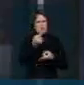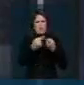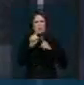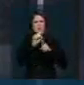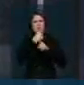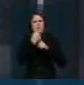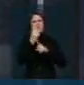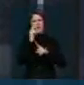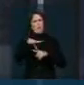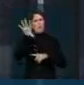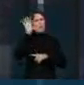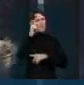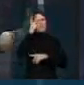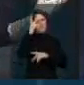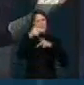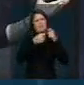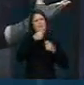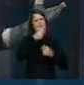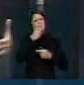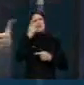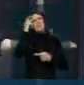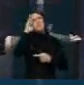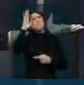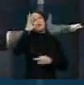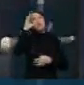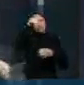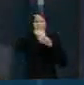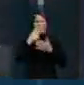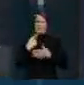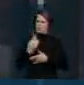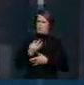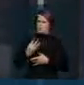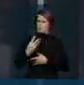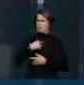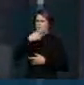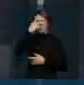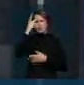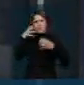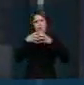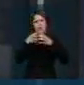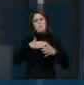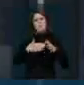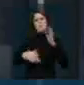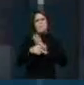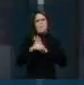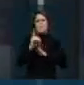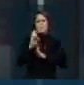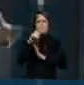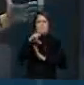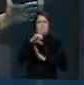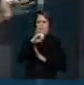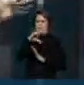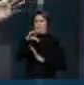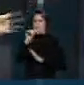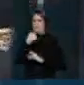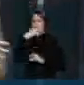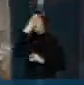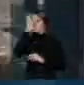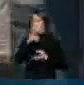aquela entrevista, ao imaginar que aqui nós todos, que somos do campo democrático, não